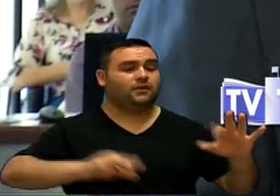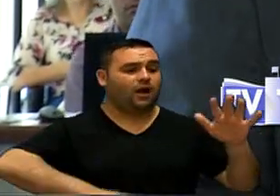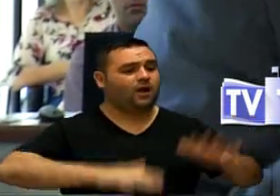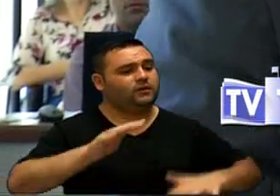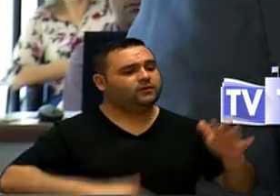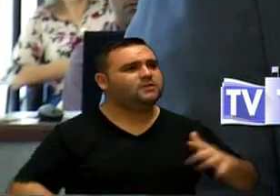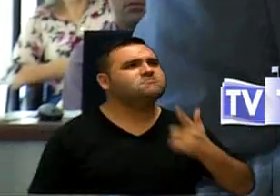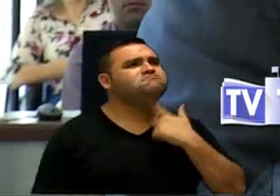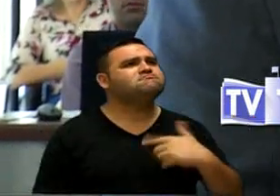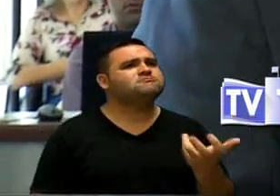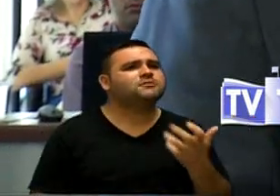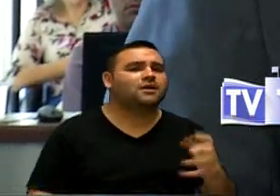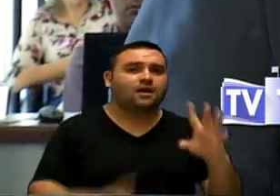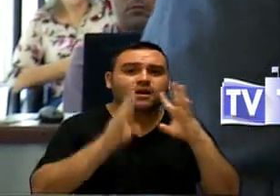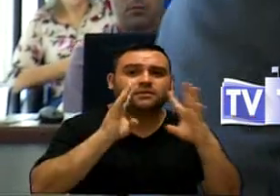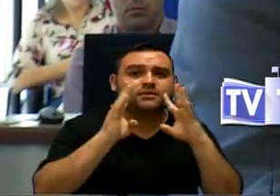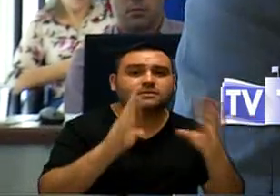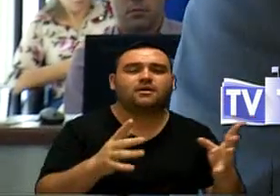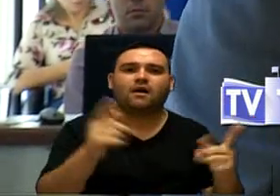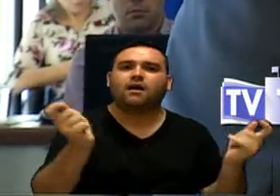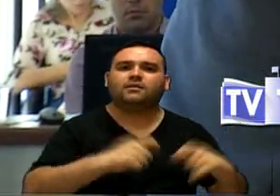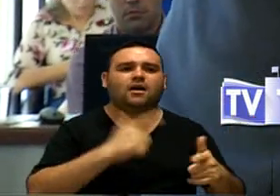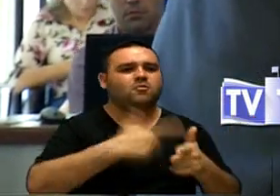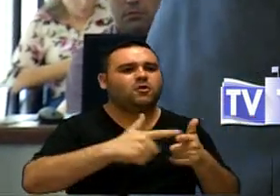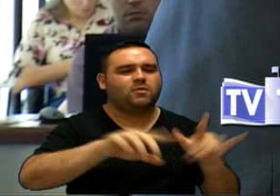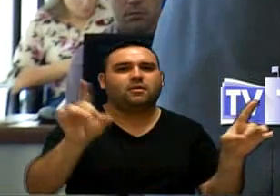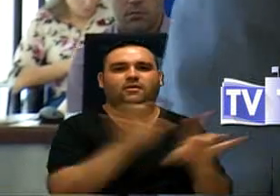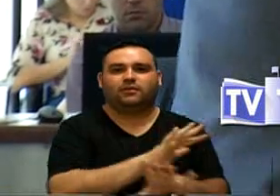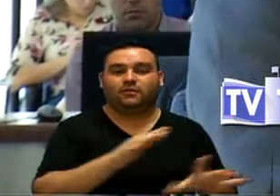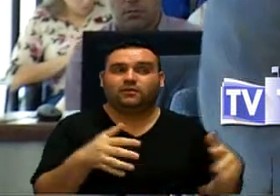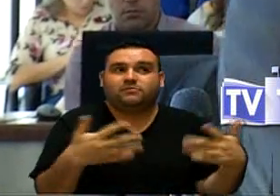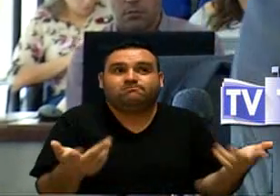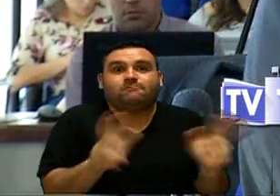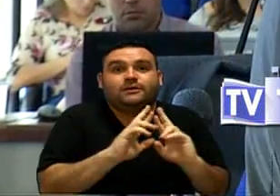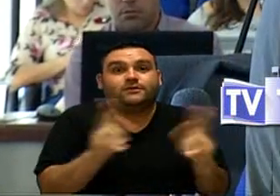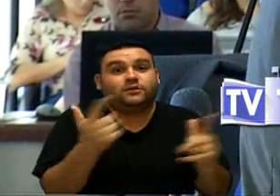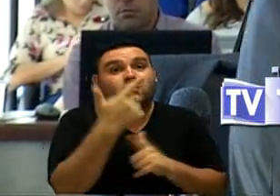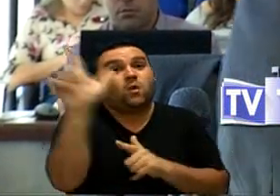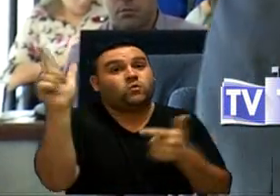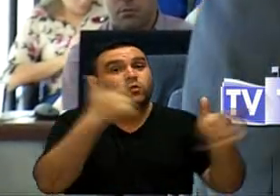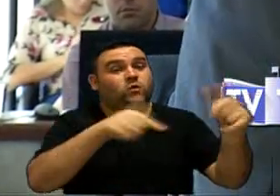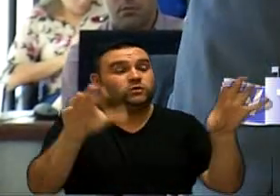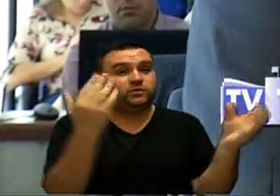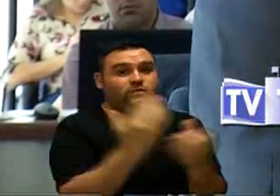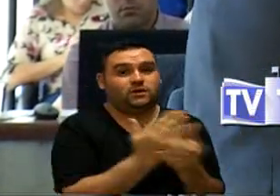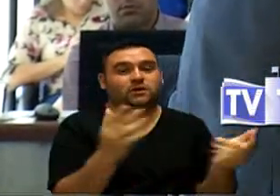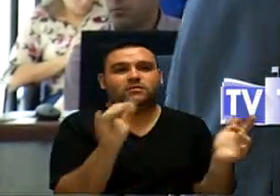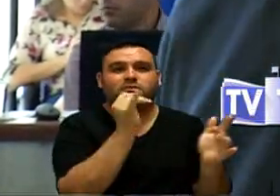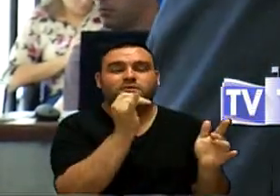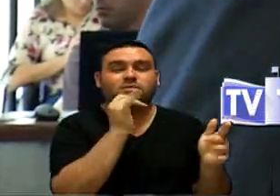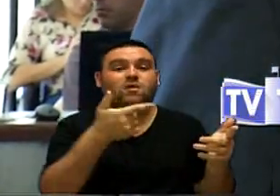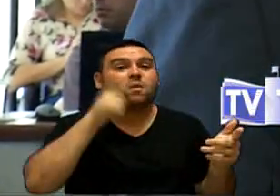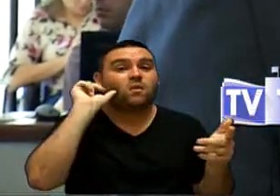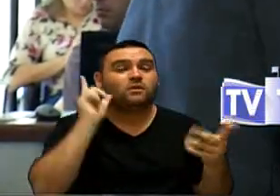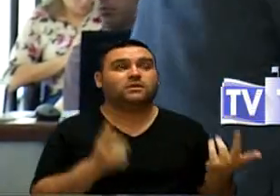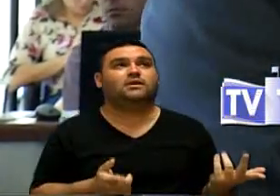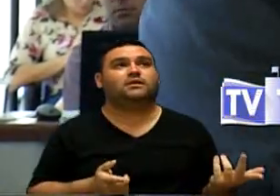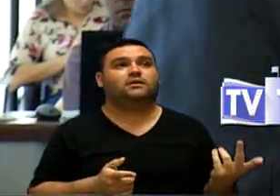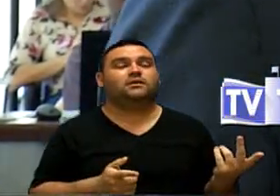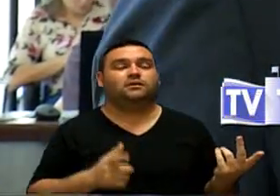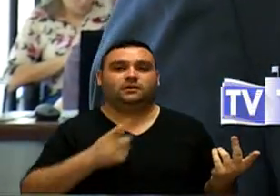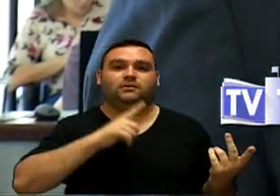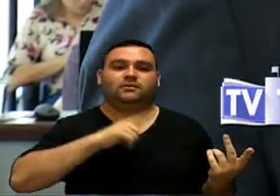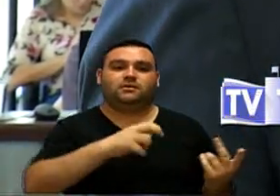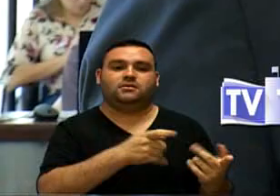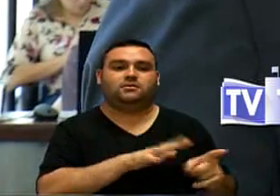vezes, com boa vontade e atenção, consegue resolver os problemas. Diferentemente de outras pastas. Veja você, ontem que nós tivemos